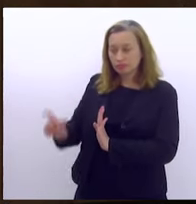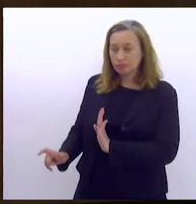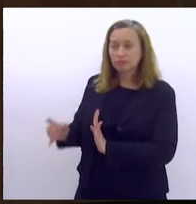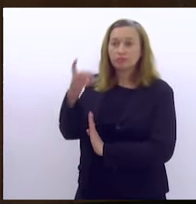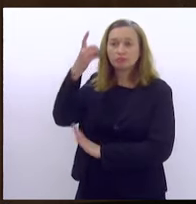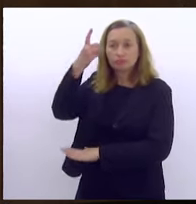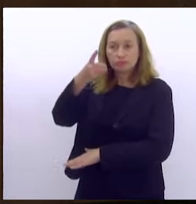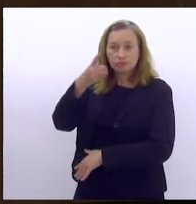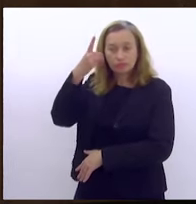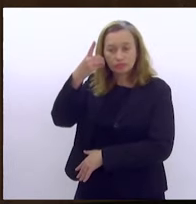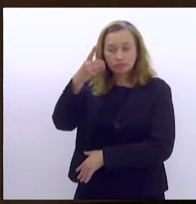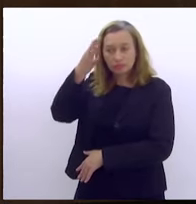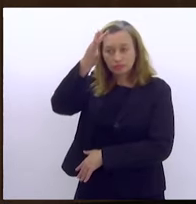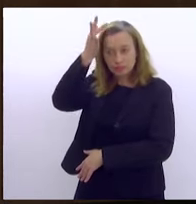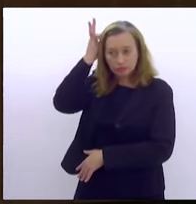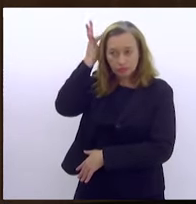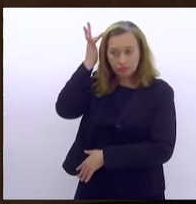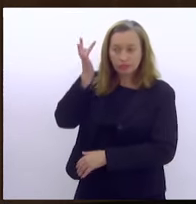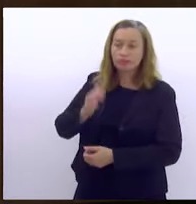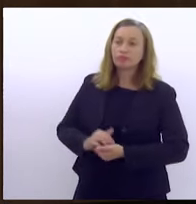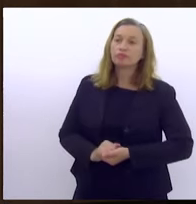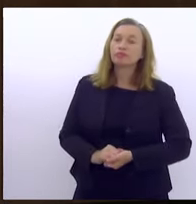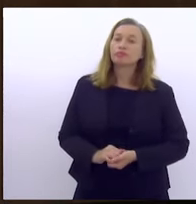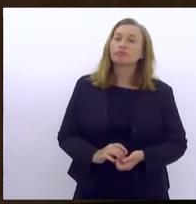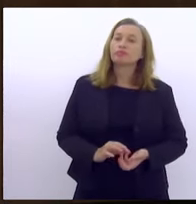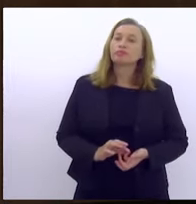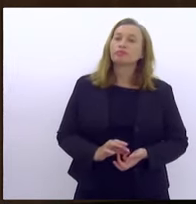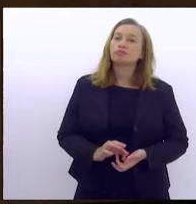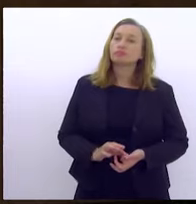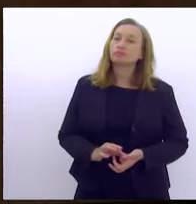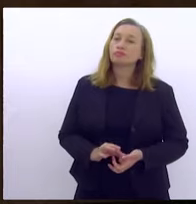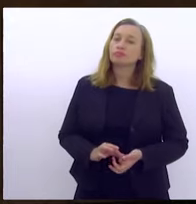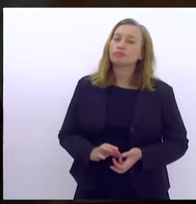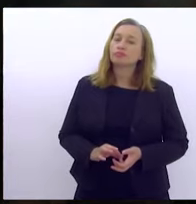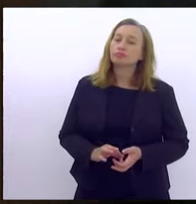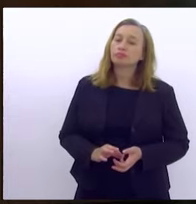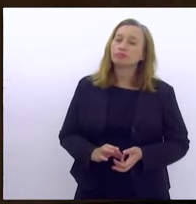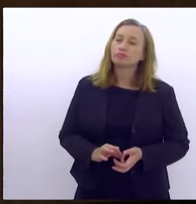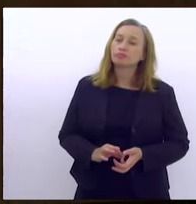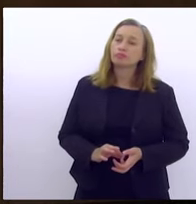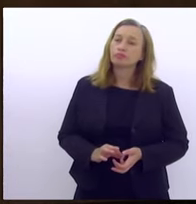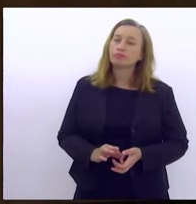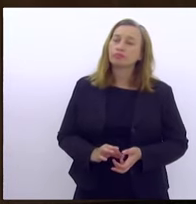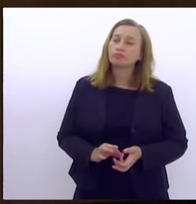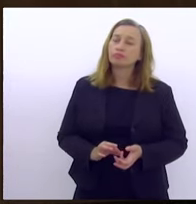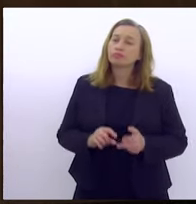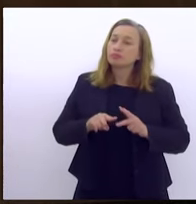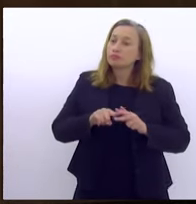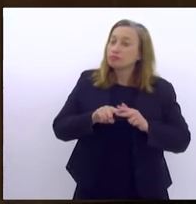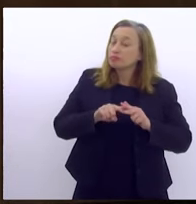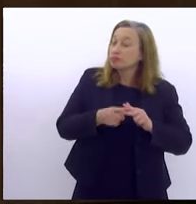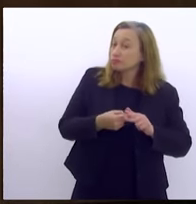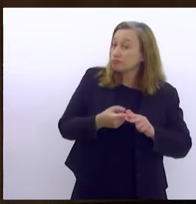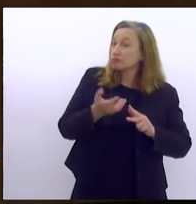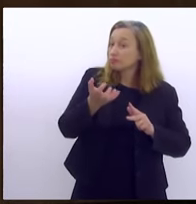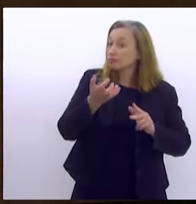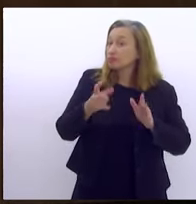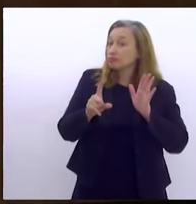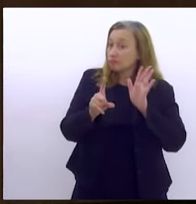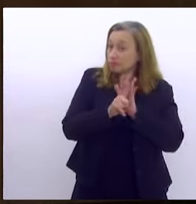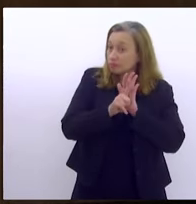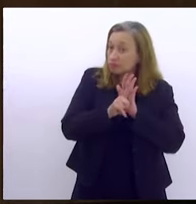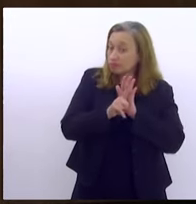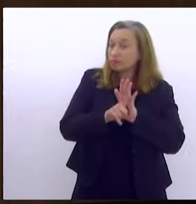deputado Fred Pacheco, que pretende alterar a lei